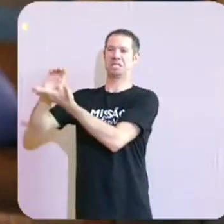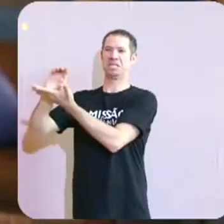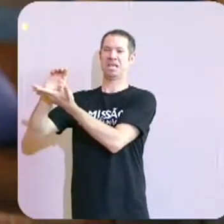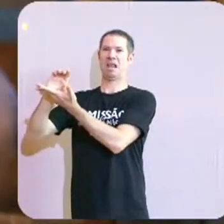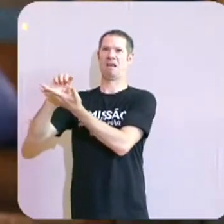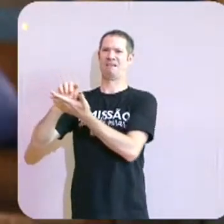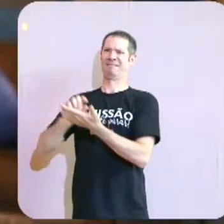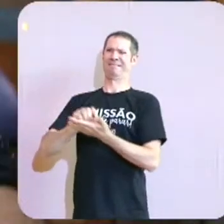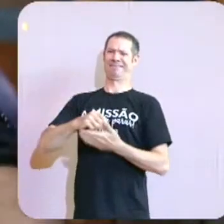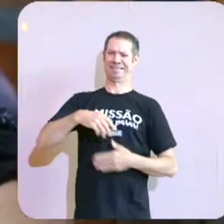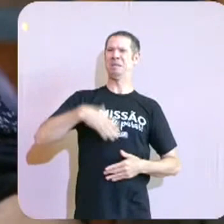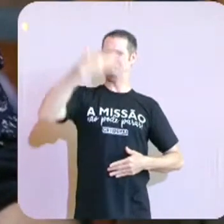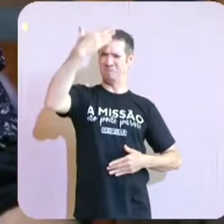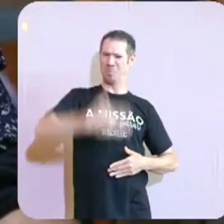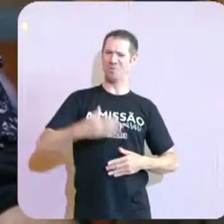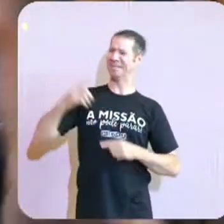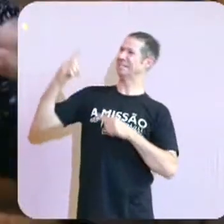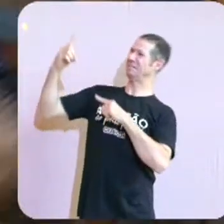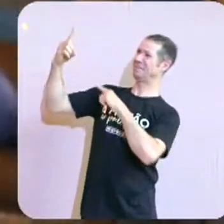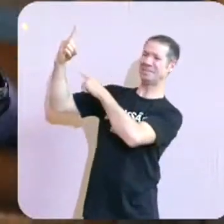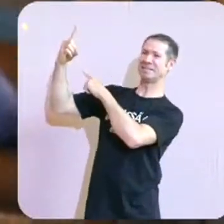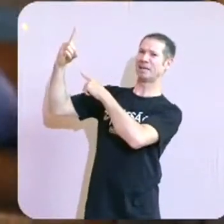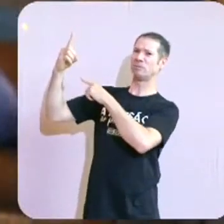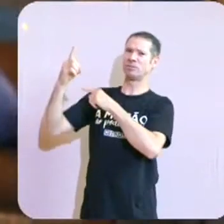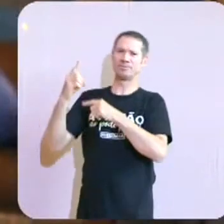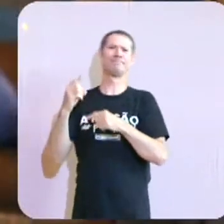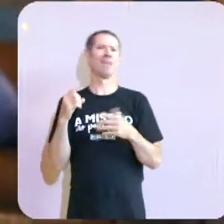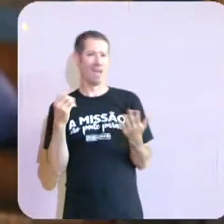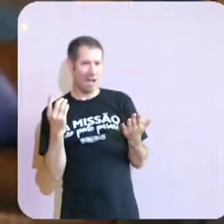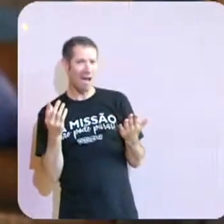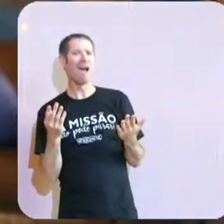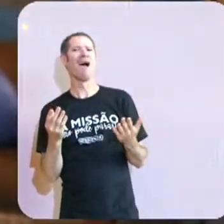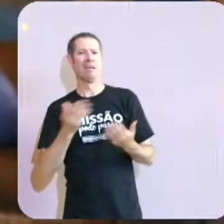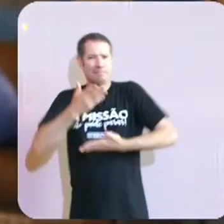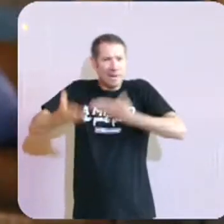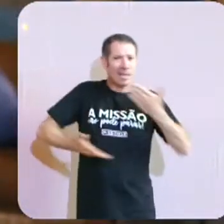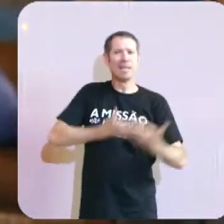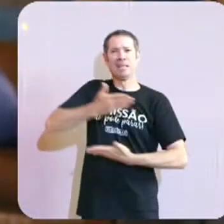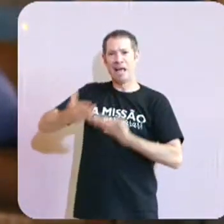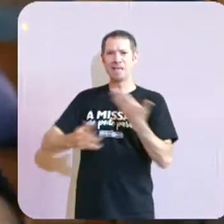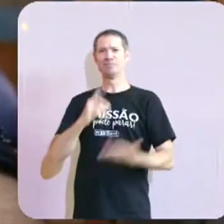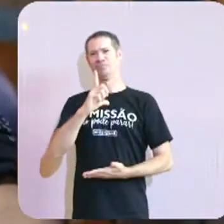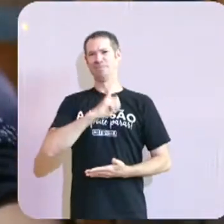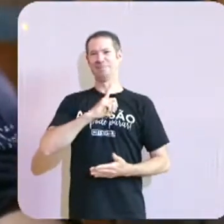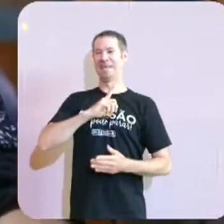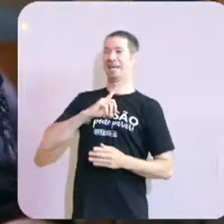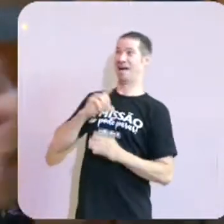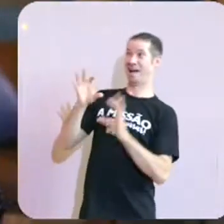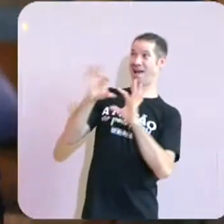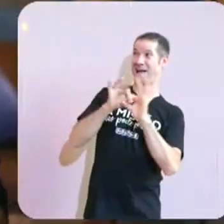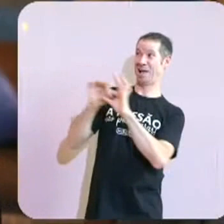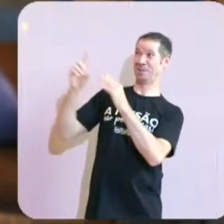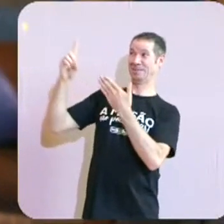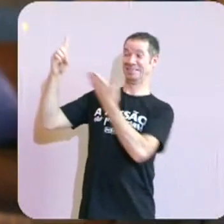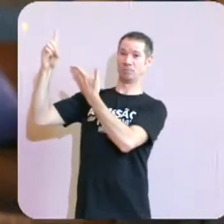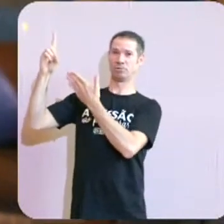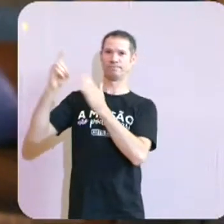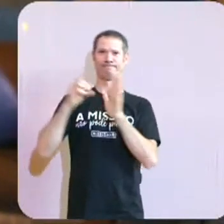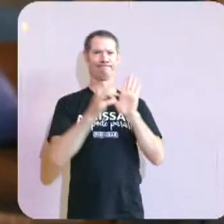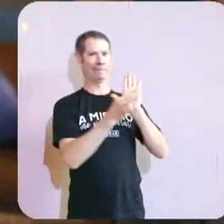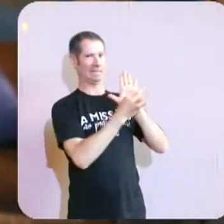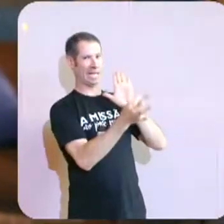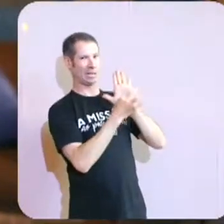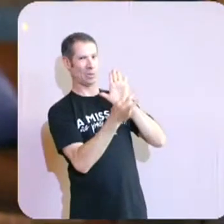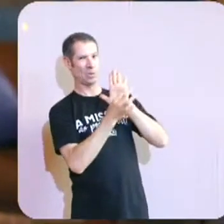sinal da aprovação de Deus, e ele baseia essa relação que a gente tem com Deus. Bom, o discurso desse tipo